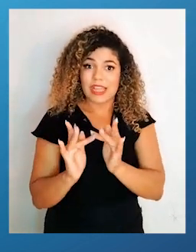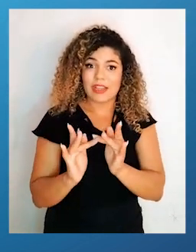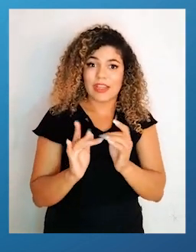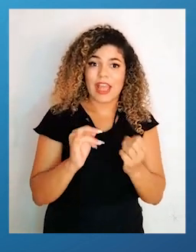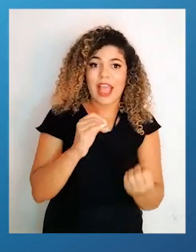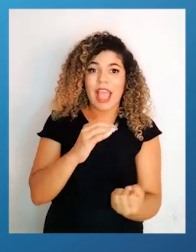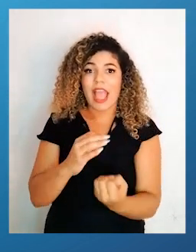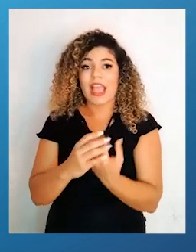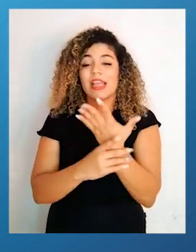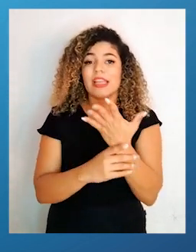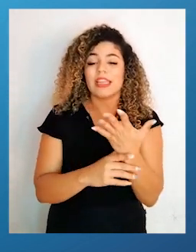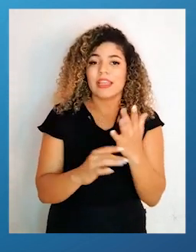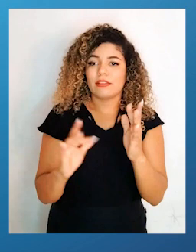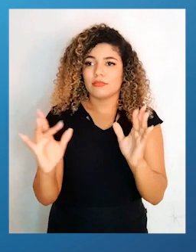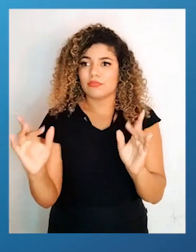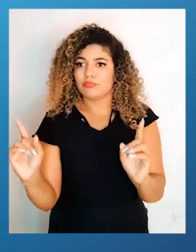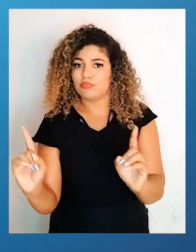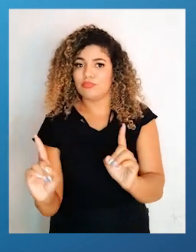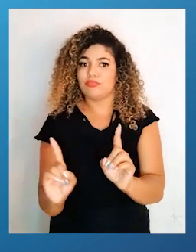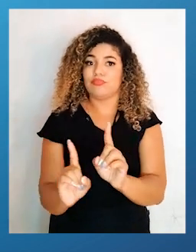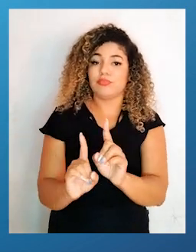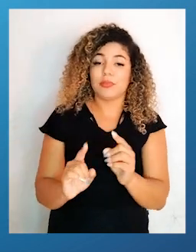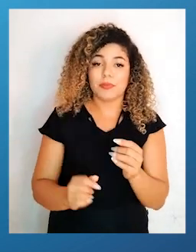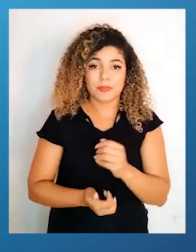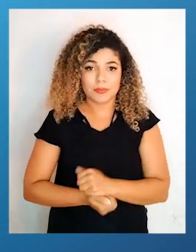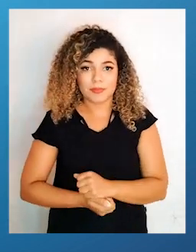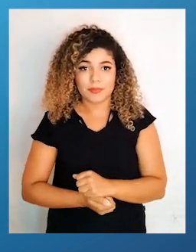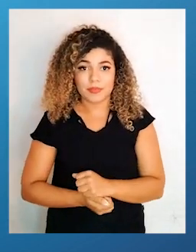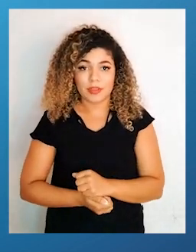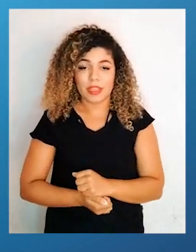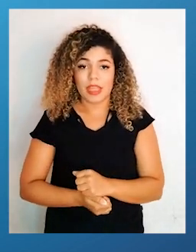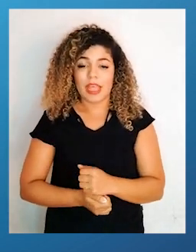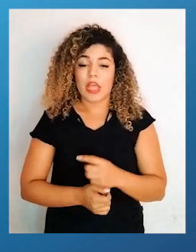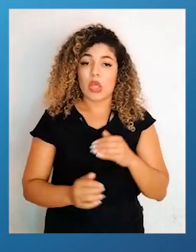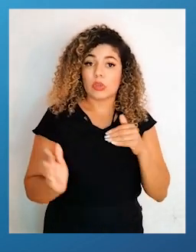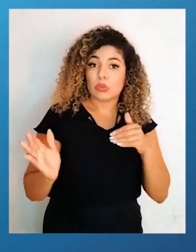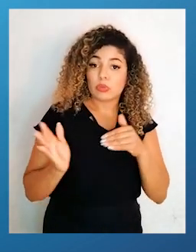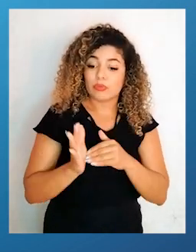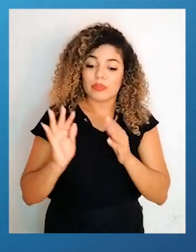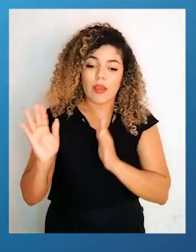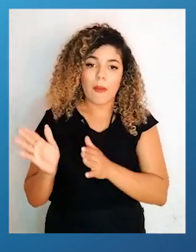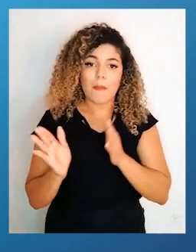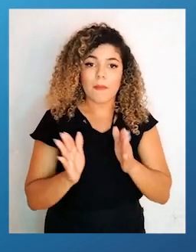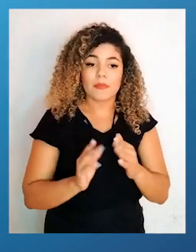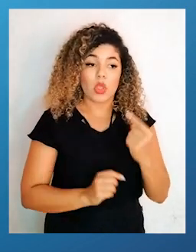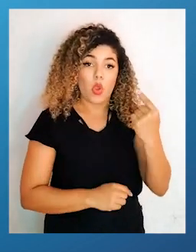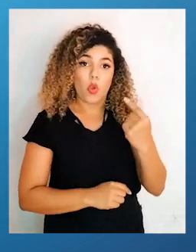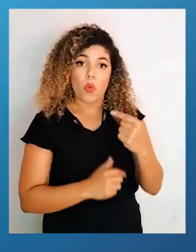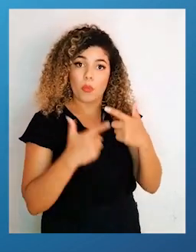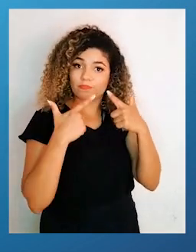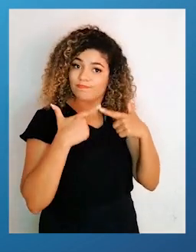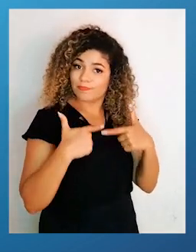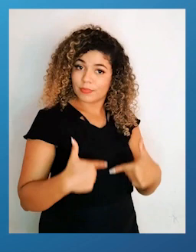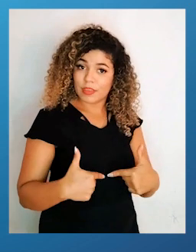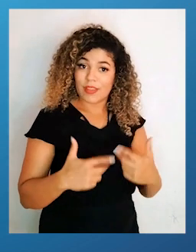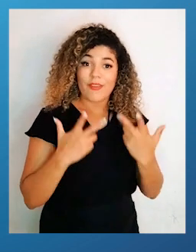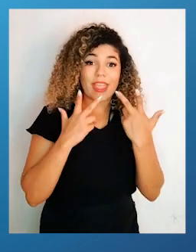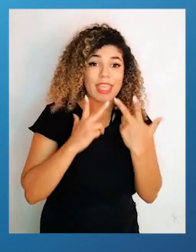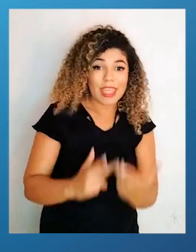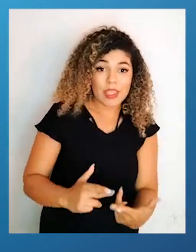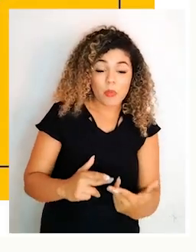uma atração. Aqui você tem, ao final do processo, um corpo neutro que fica com a mesma carga